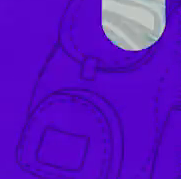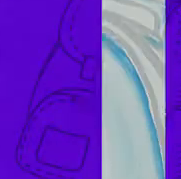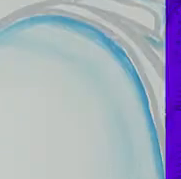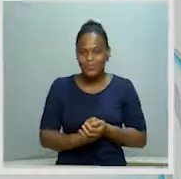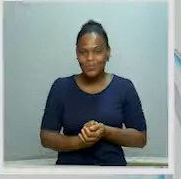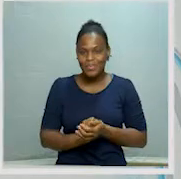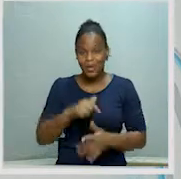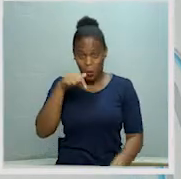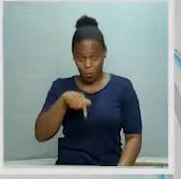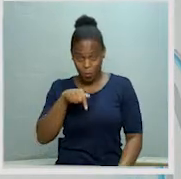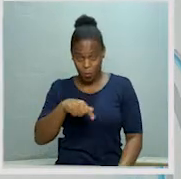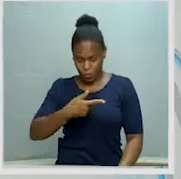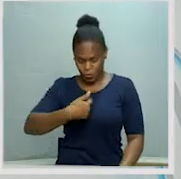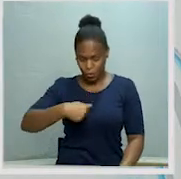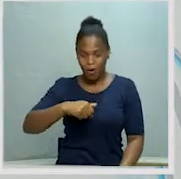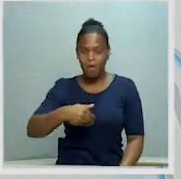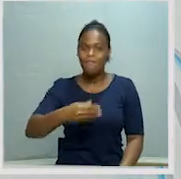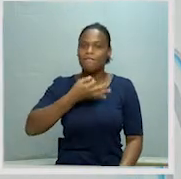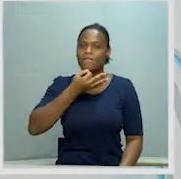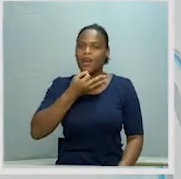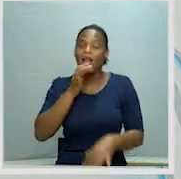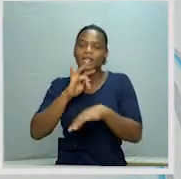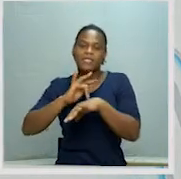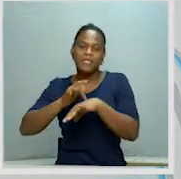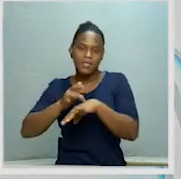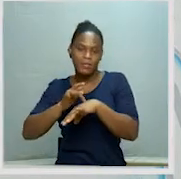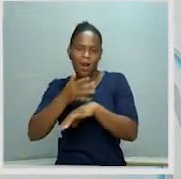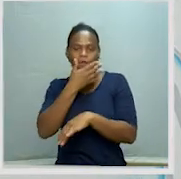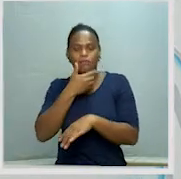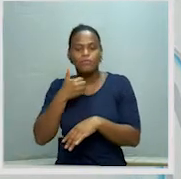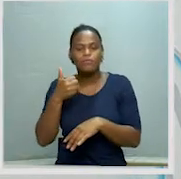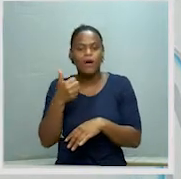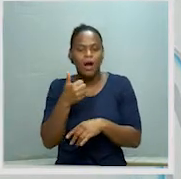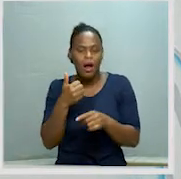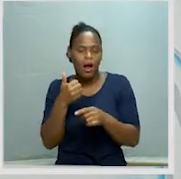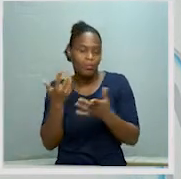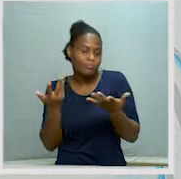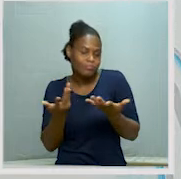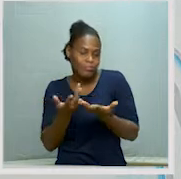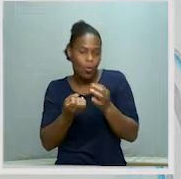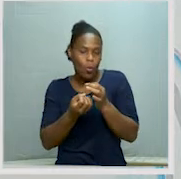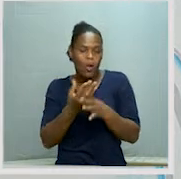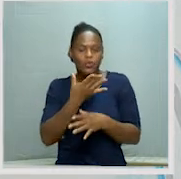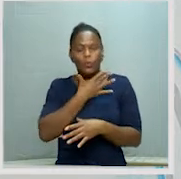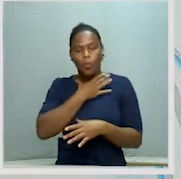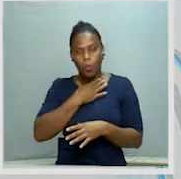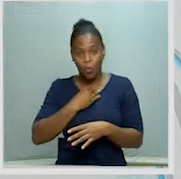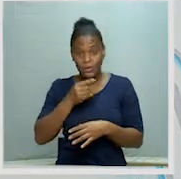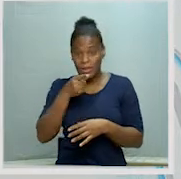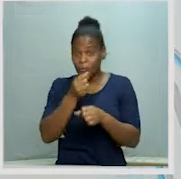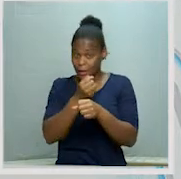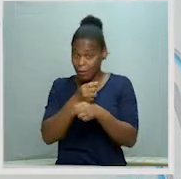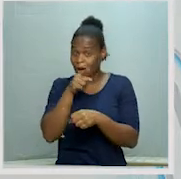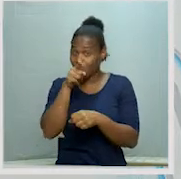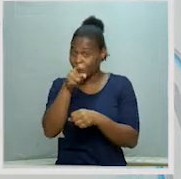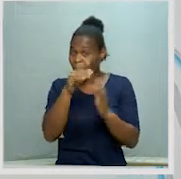E hoje vamos falar do quê? Da sensibilidade estética e do juízo do gosto, né? E era um trabalho que vocês tinham